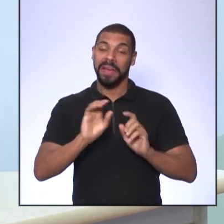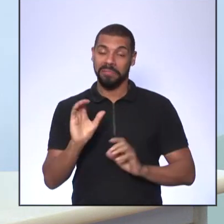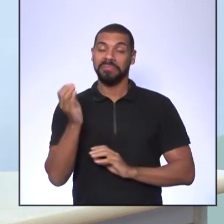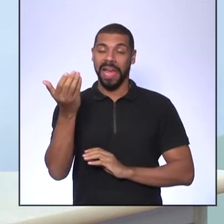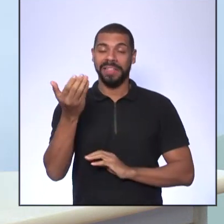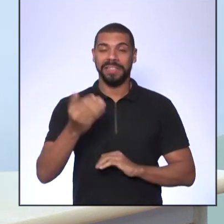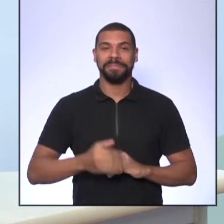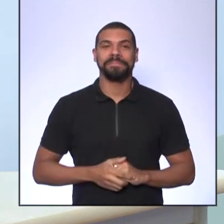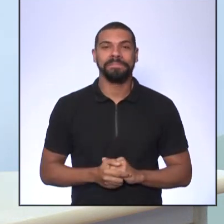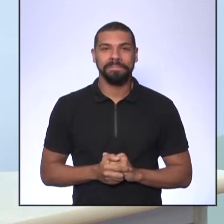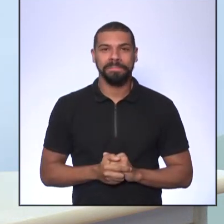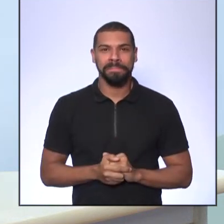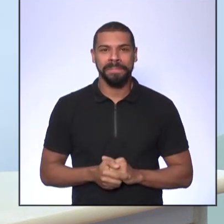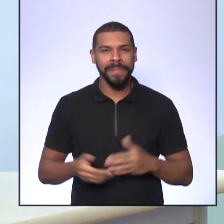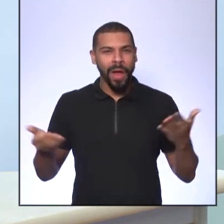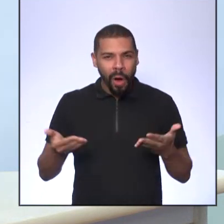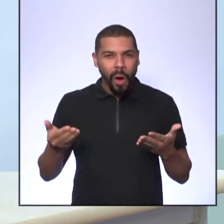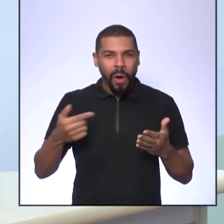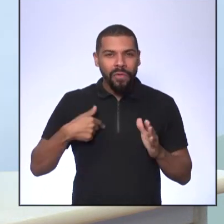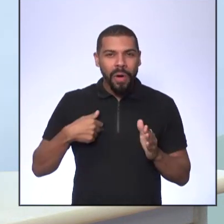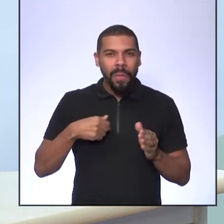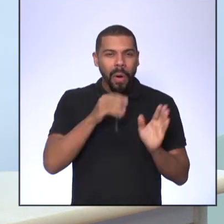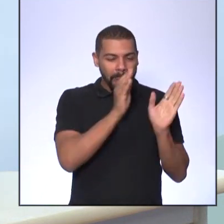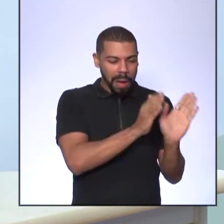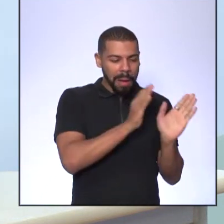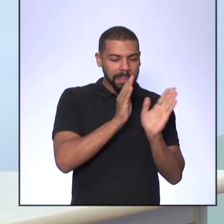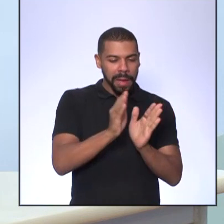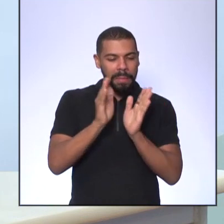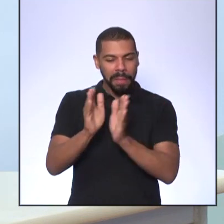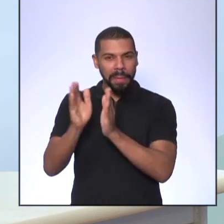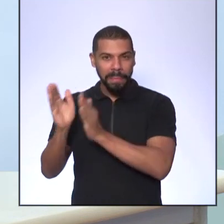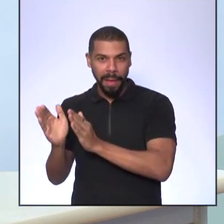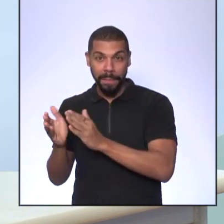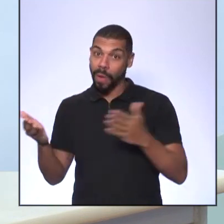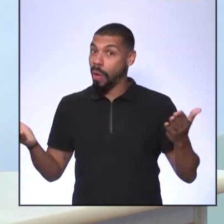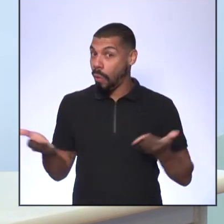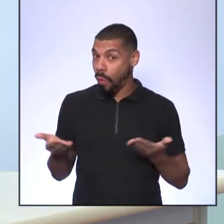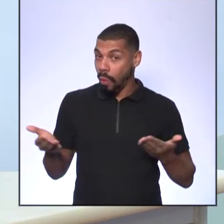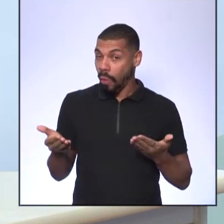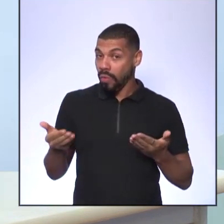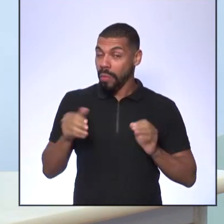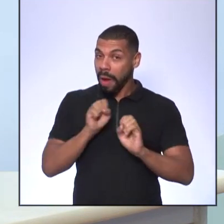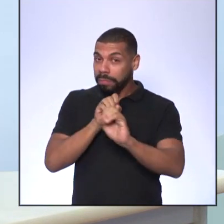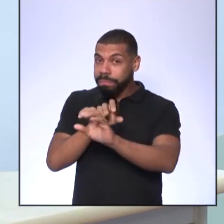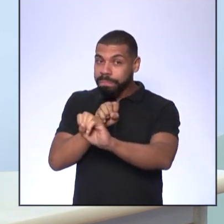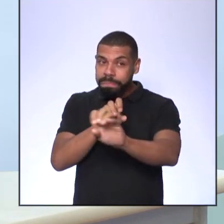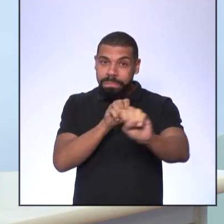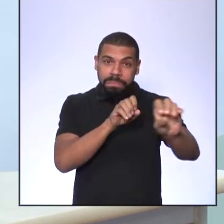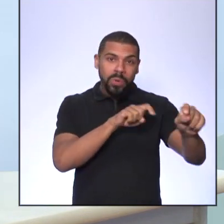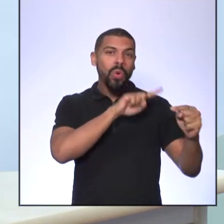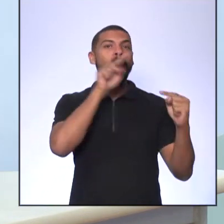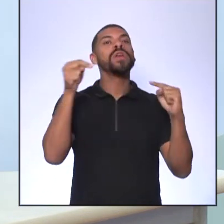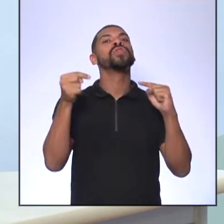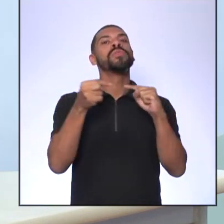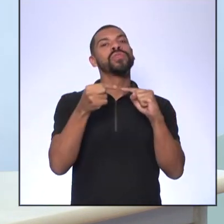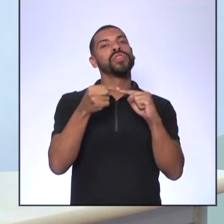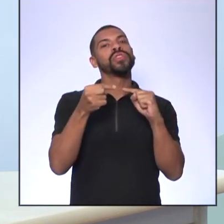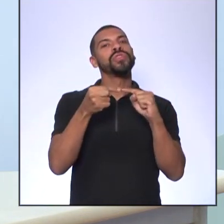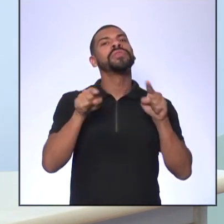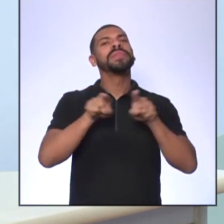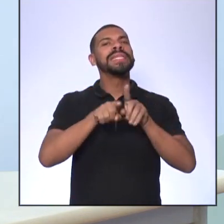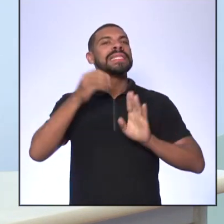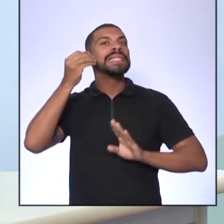né? Nós vamos passar por algumas etapas nessa aula de hoje para a gente conseguir dar conta desses objetivos e